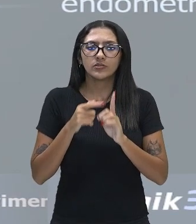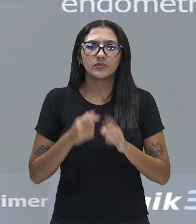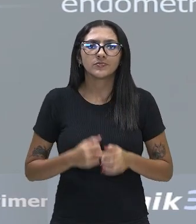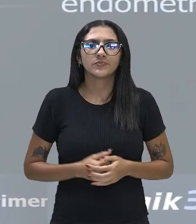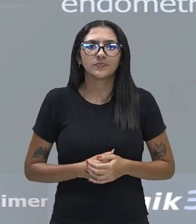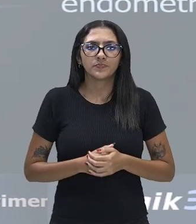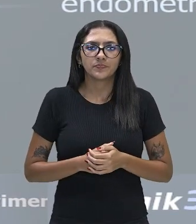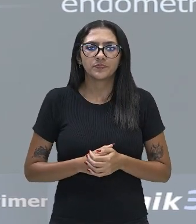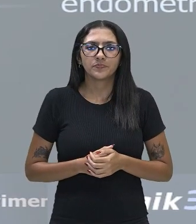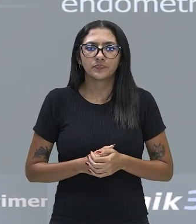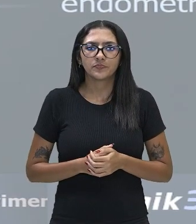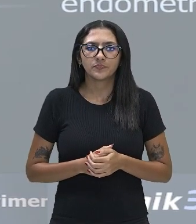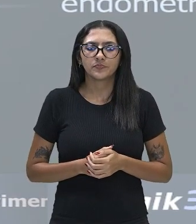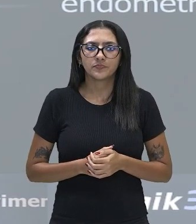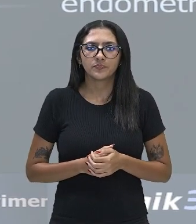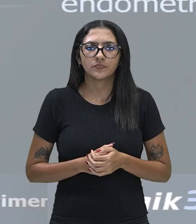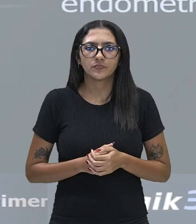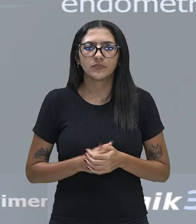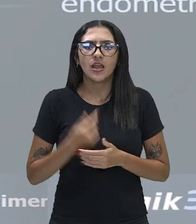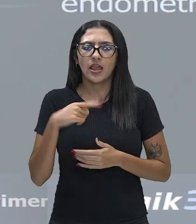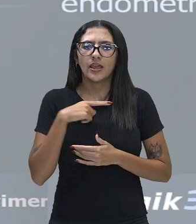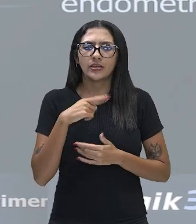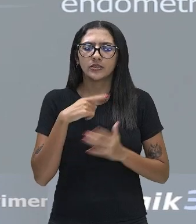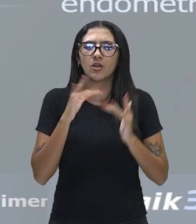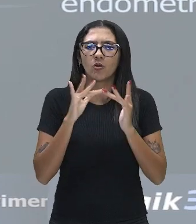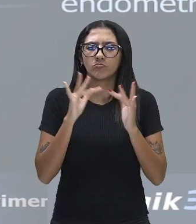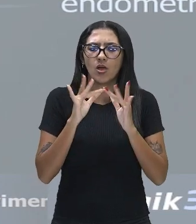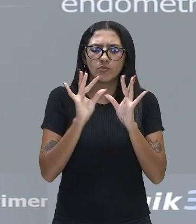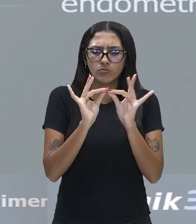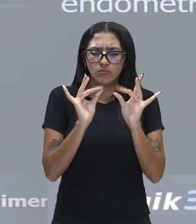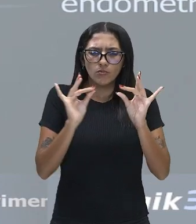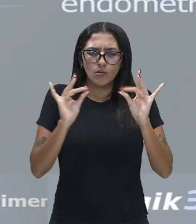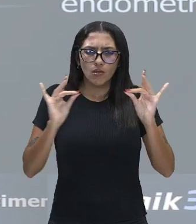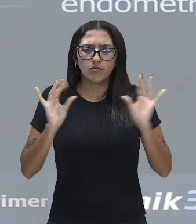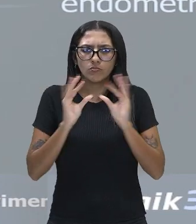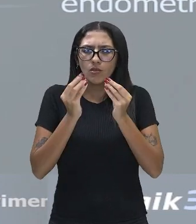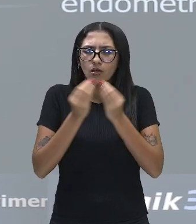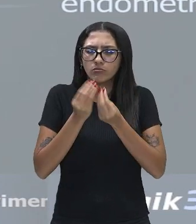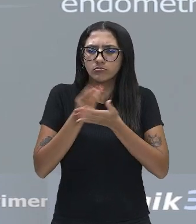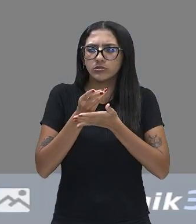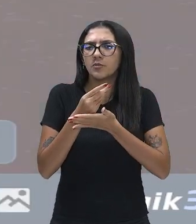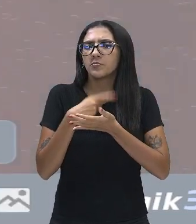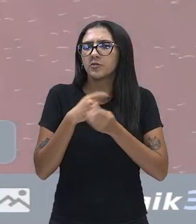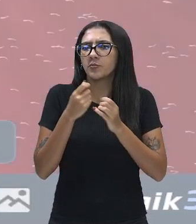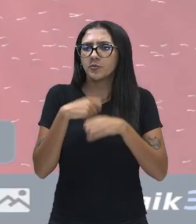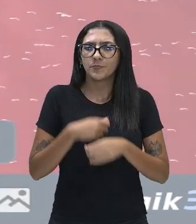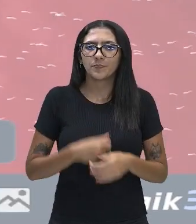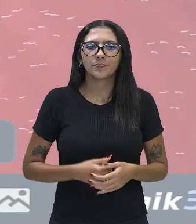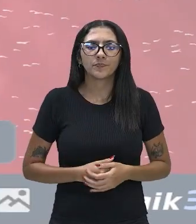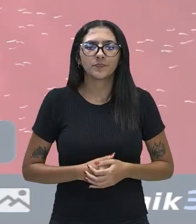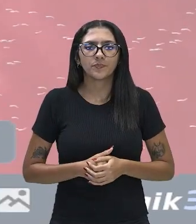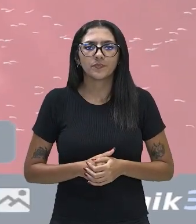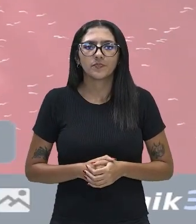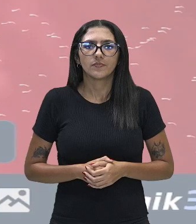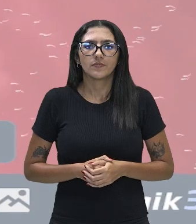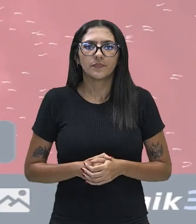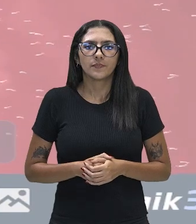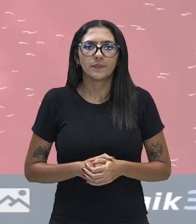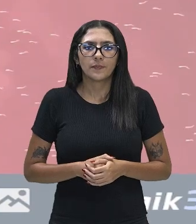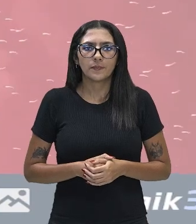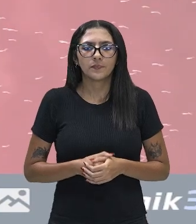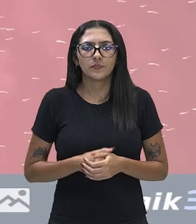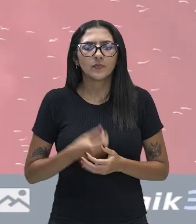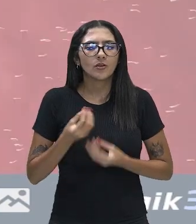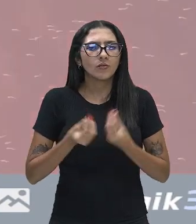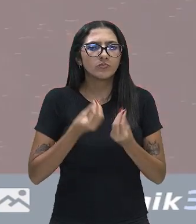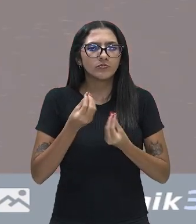é bem irrigado para justamente propiciar isso. E como que ocorre